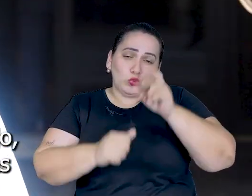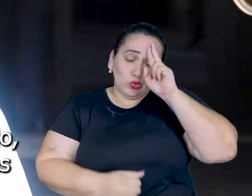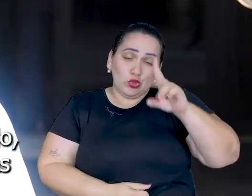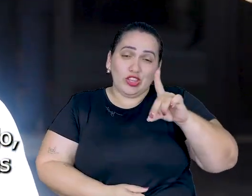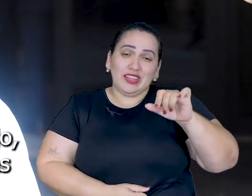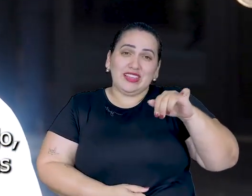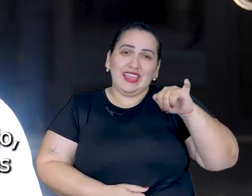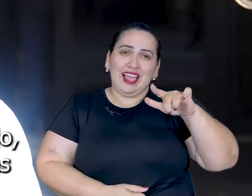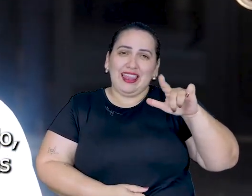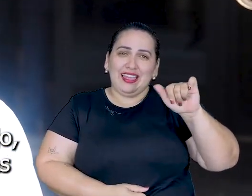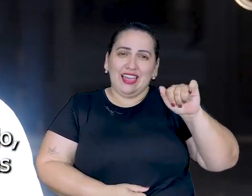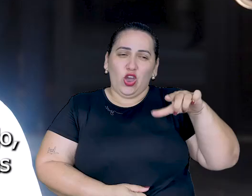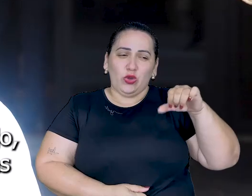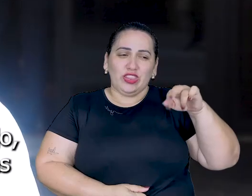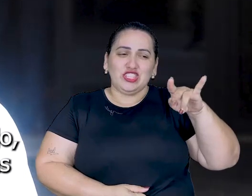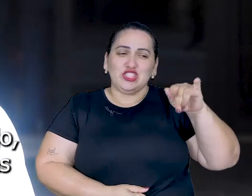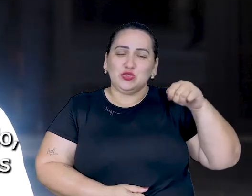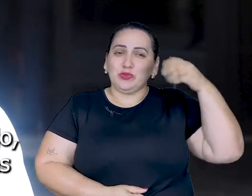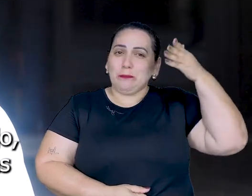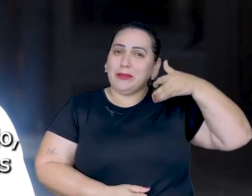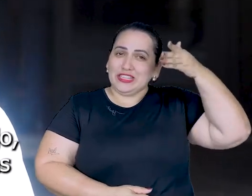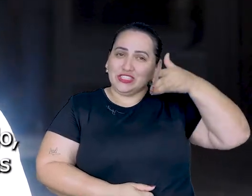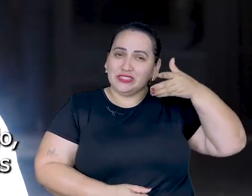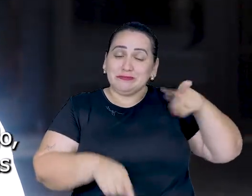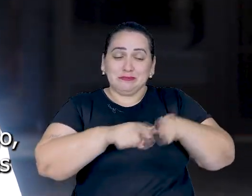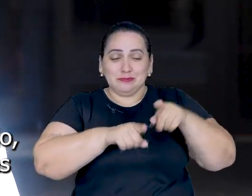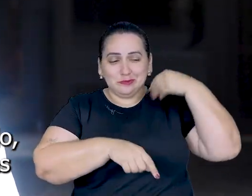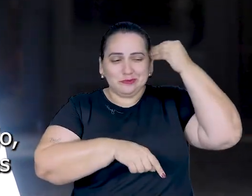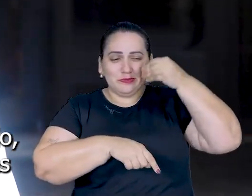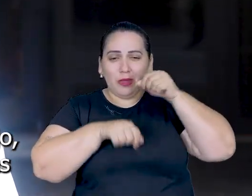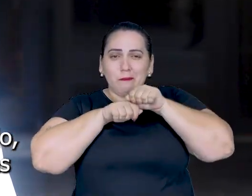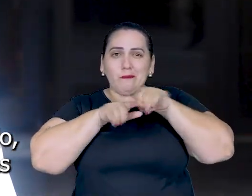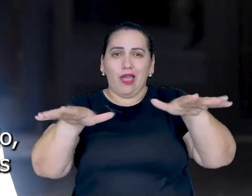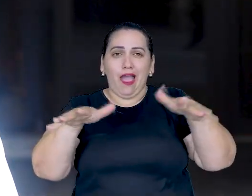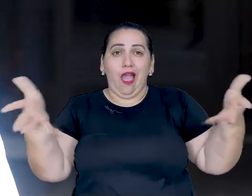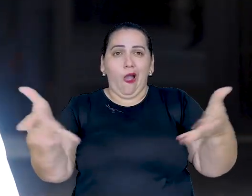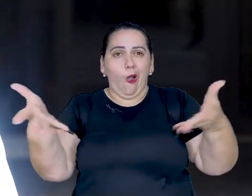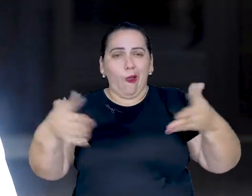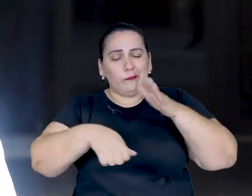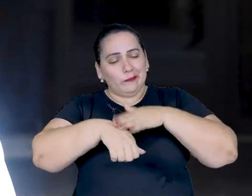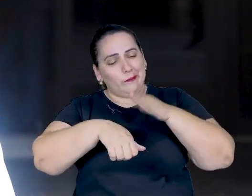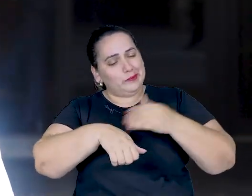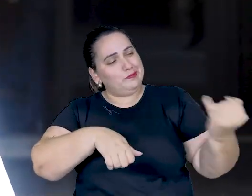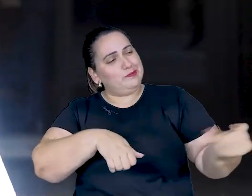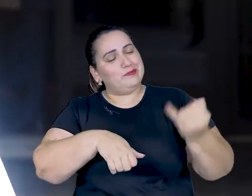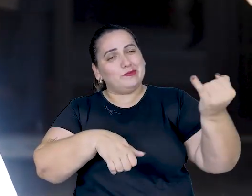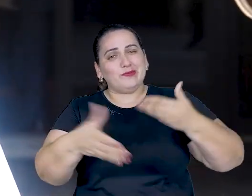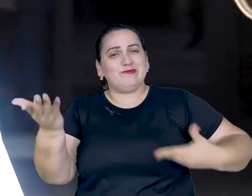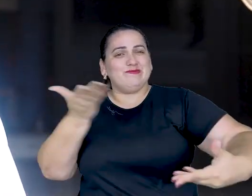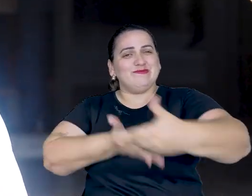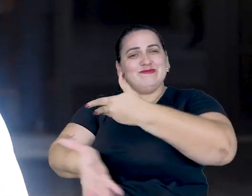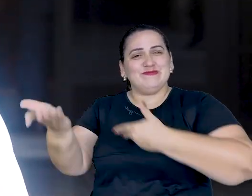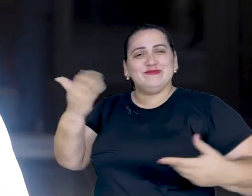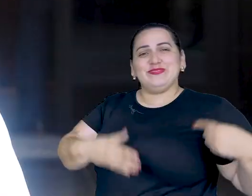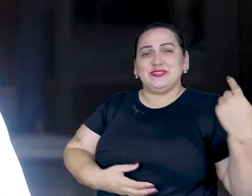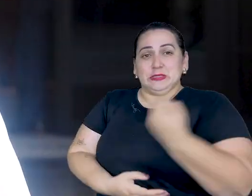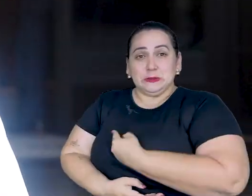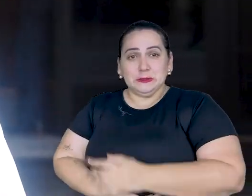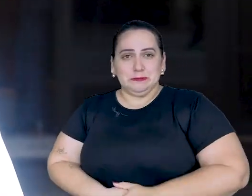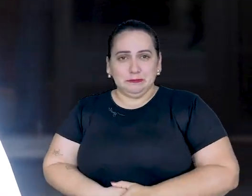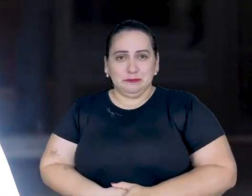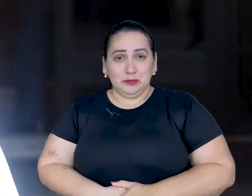com a doutora Daniela Gontijo, palestrante, e também com as experiências que estão sendo, agora neste